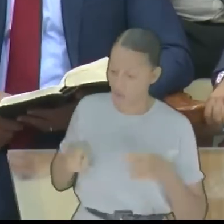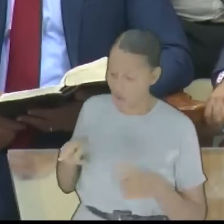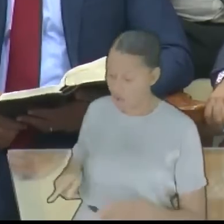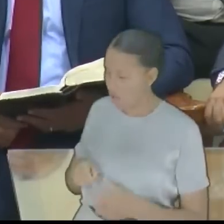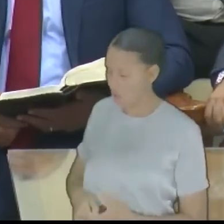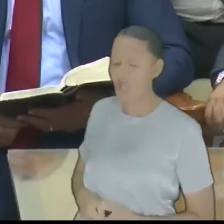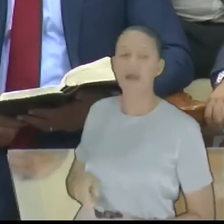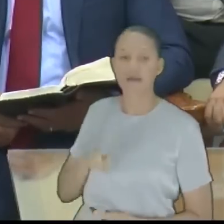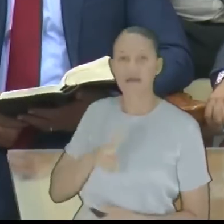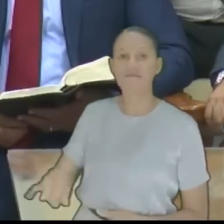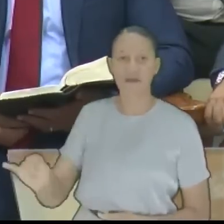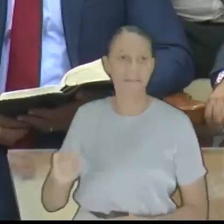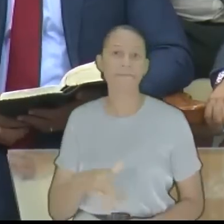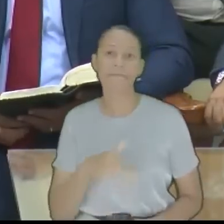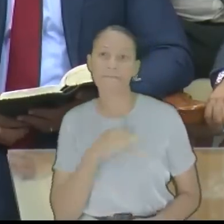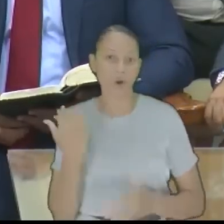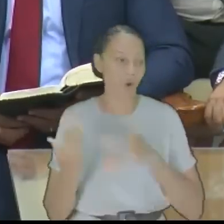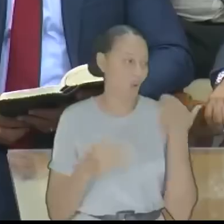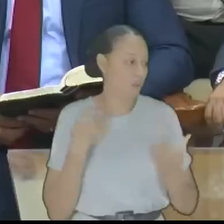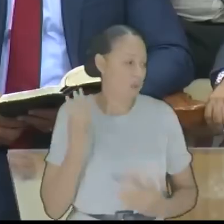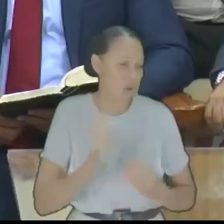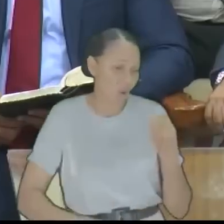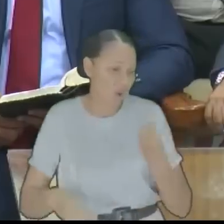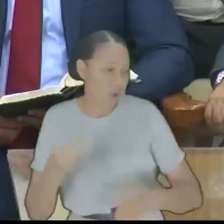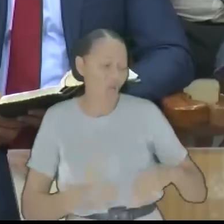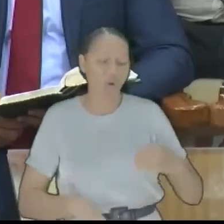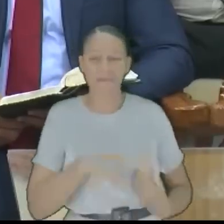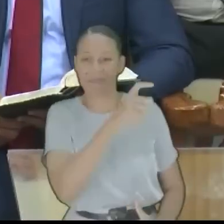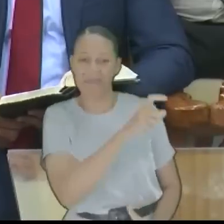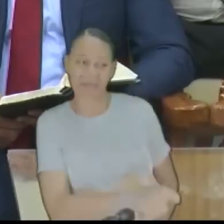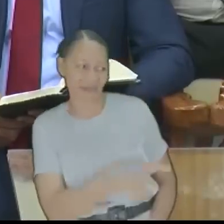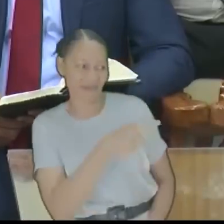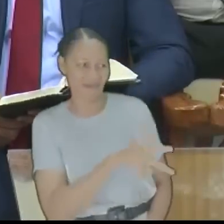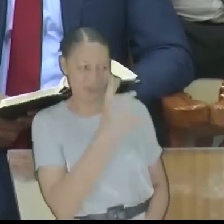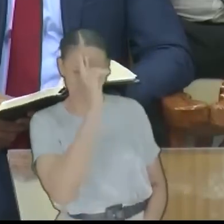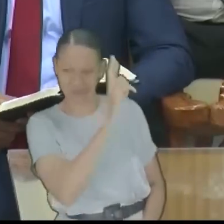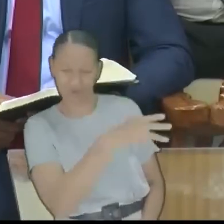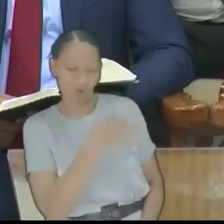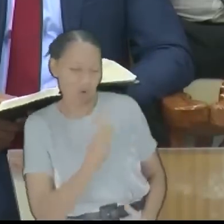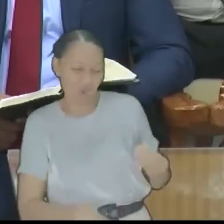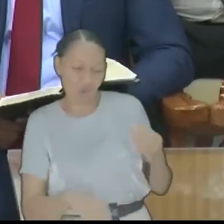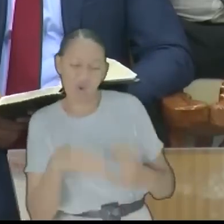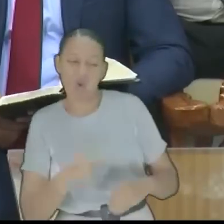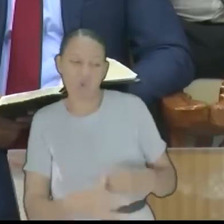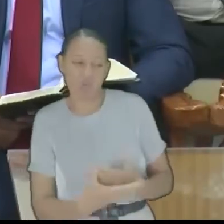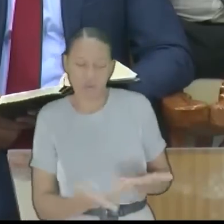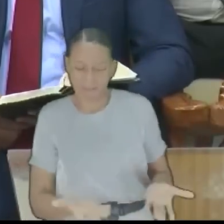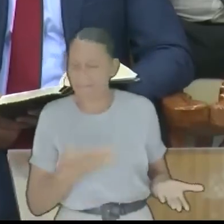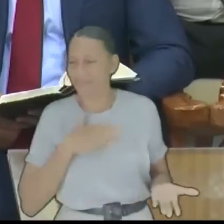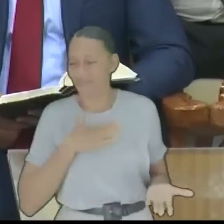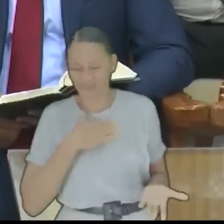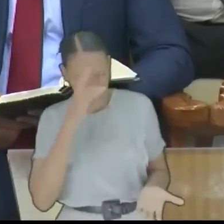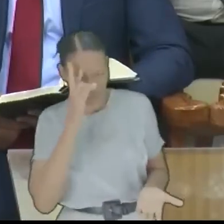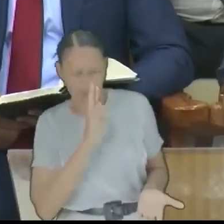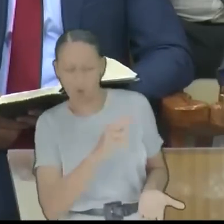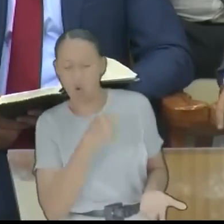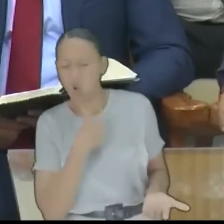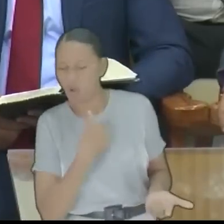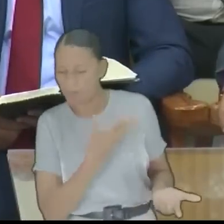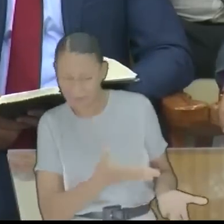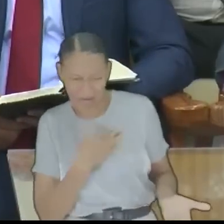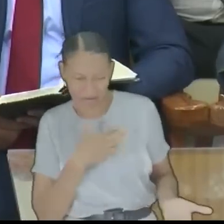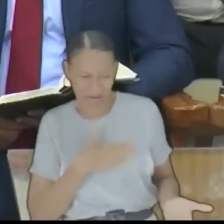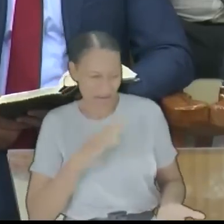merecia morrer porque ele tinha roubado o seu senhor, ele tinha roubado o seu patrão, ele tinha roubado o